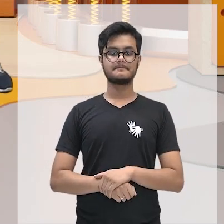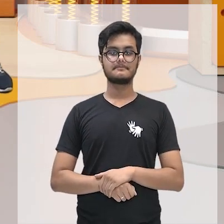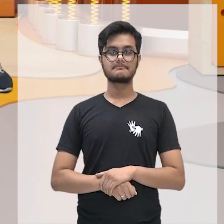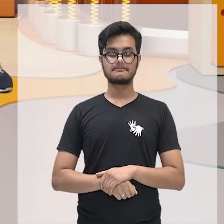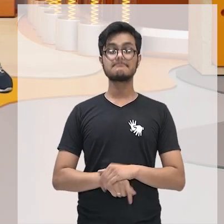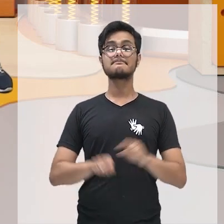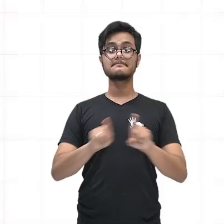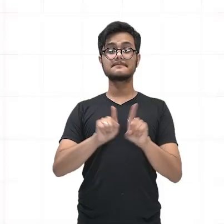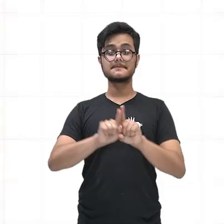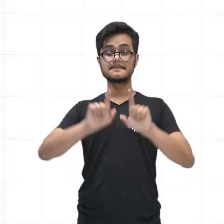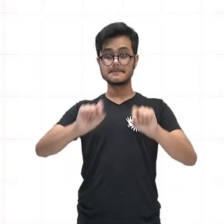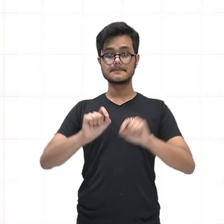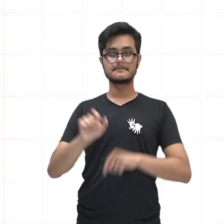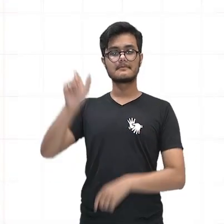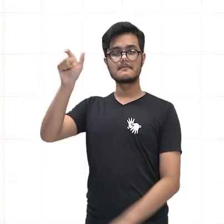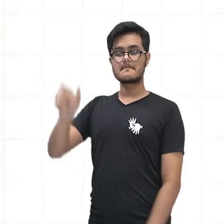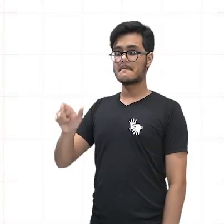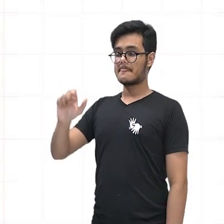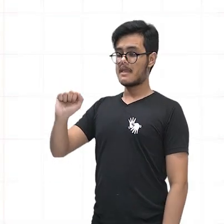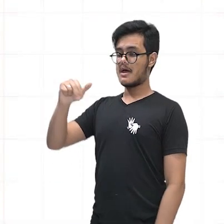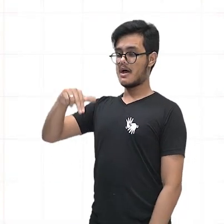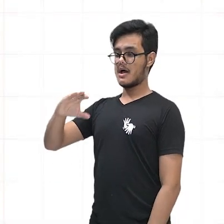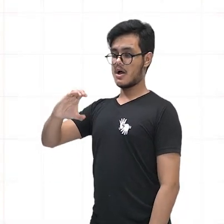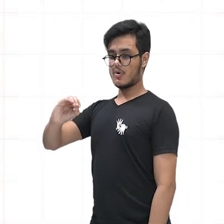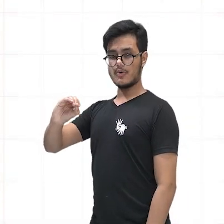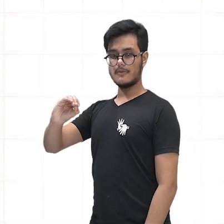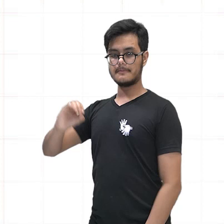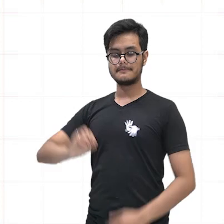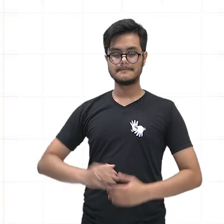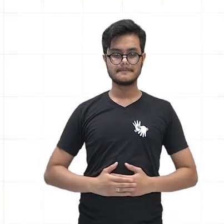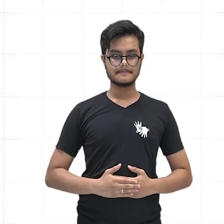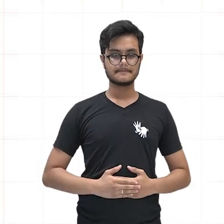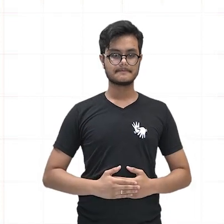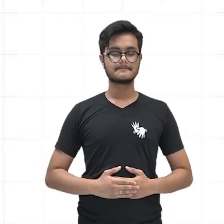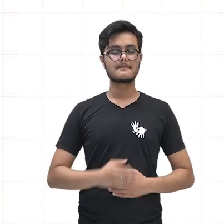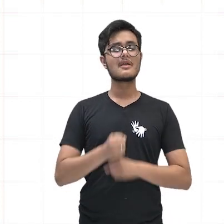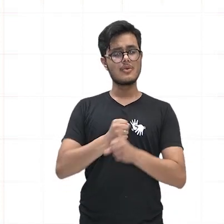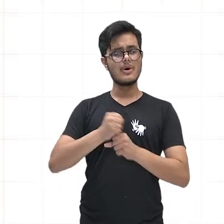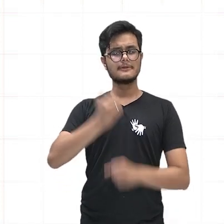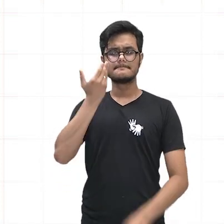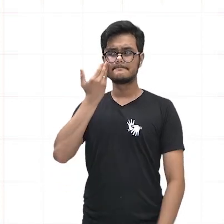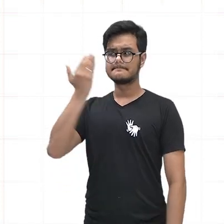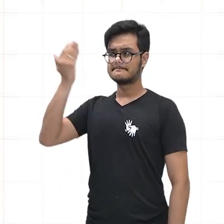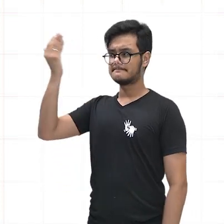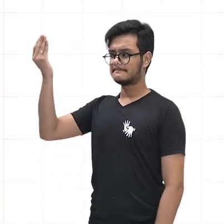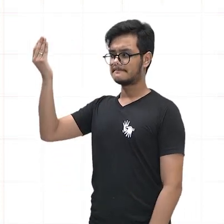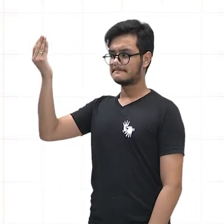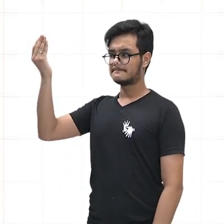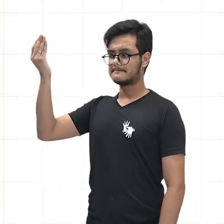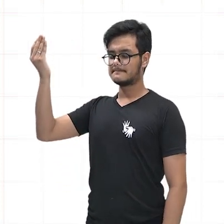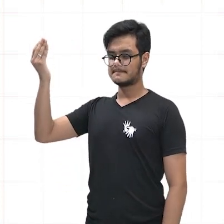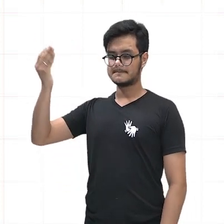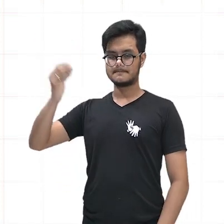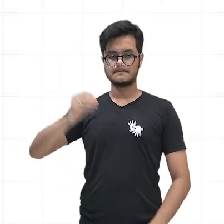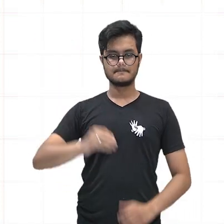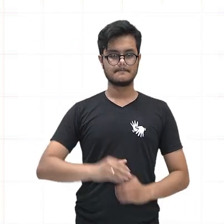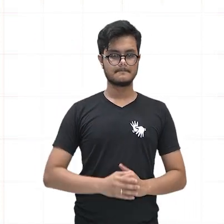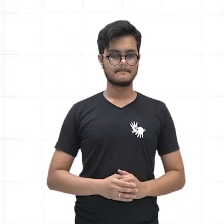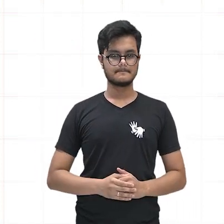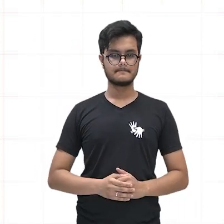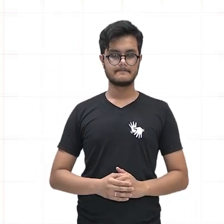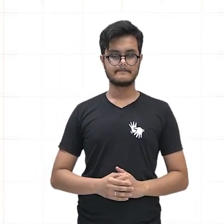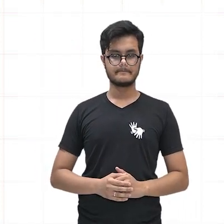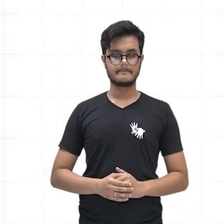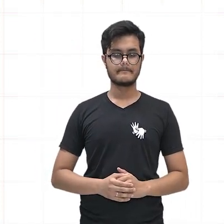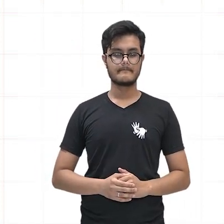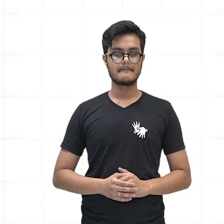nós vamos ter aqui ó anco máo que vai governar de 642 a 617